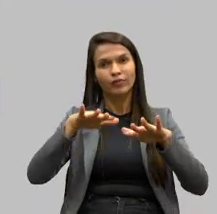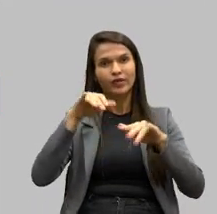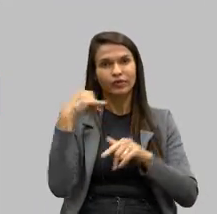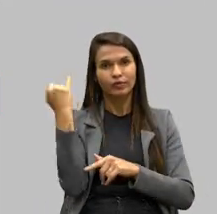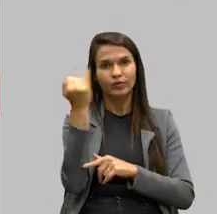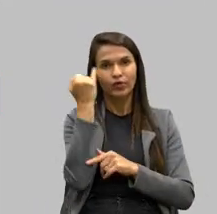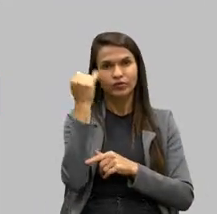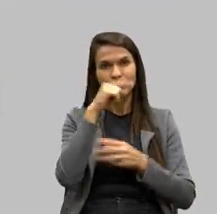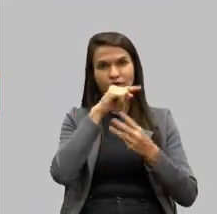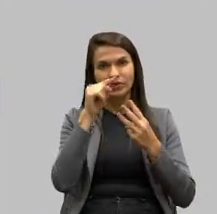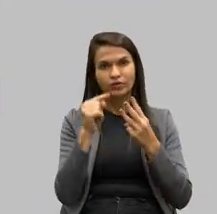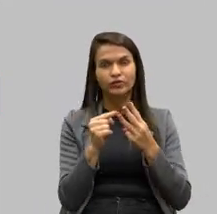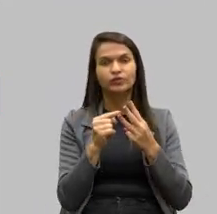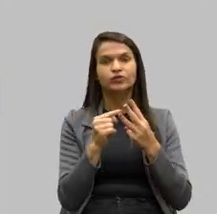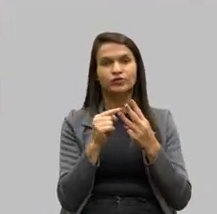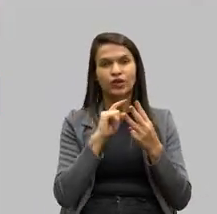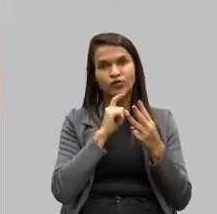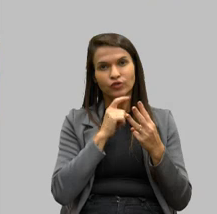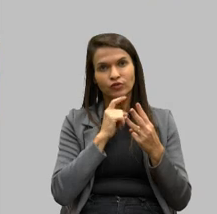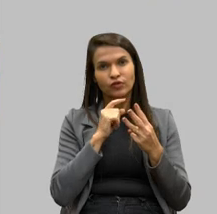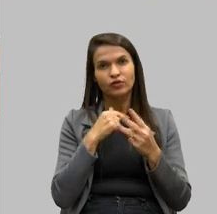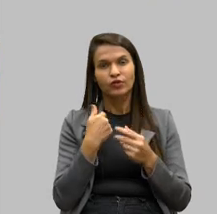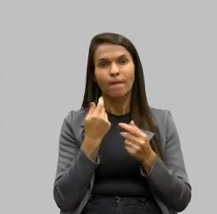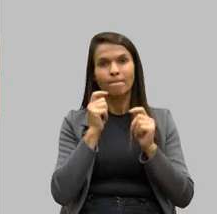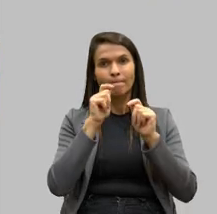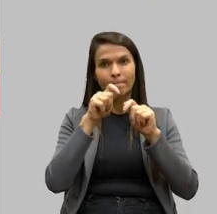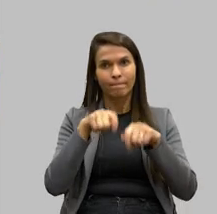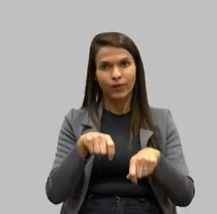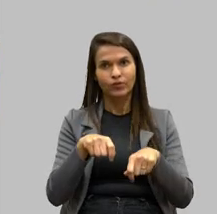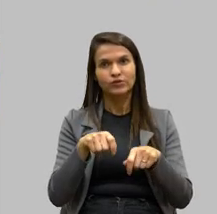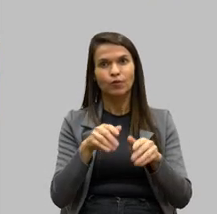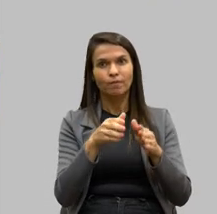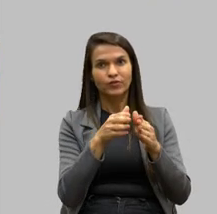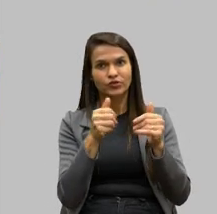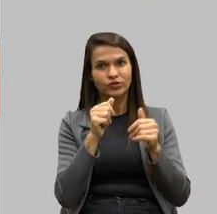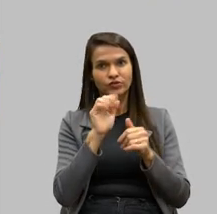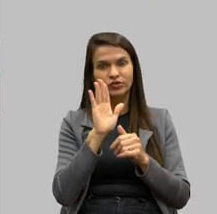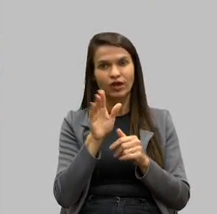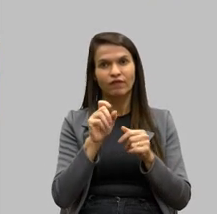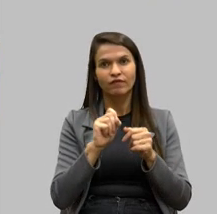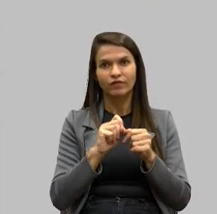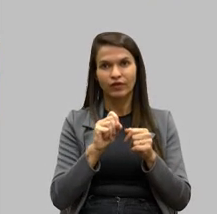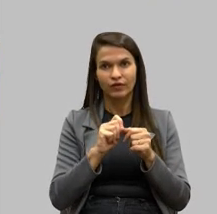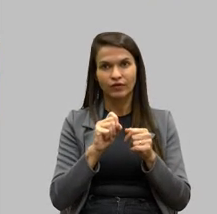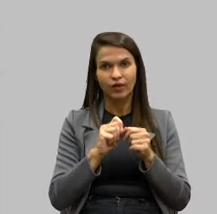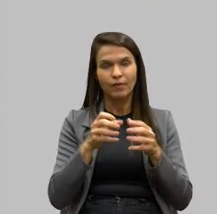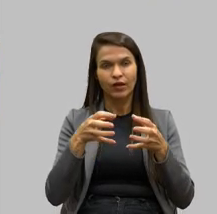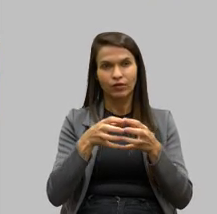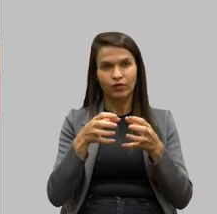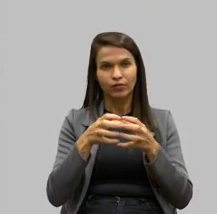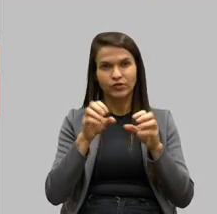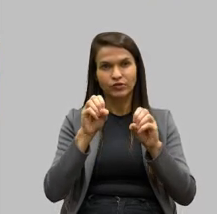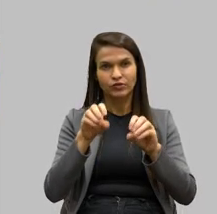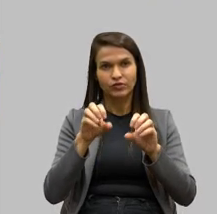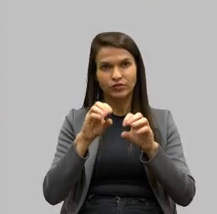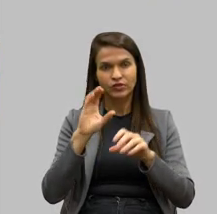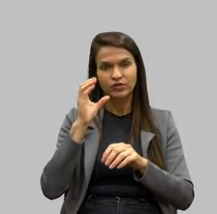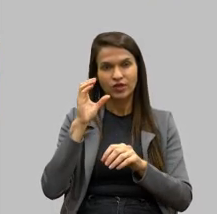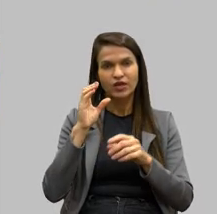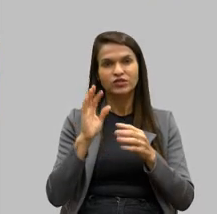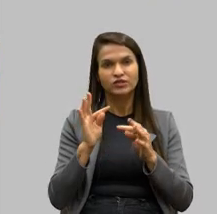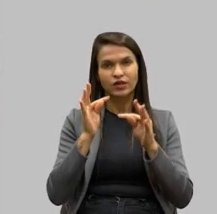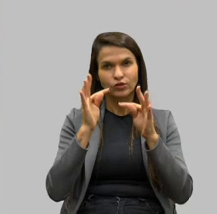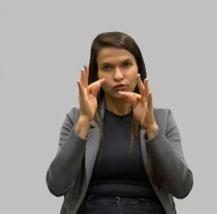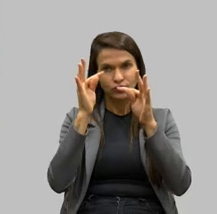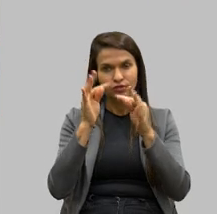três últimos pontos para que a gente possa... E o pedido feito pela Comissão de Educação, Ciência e Tecnologia,